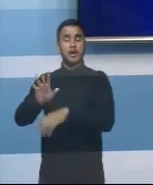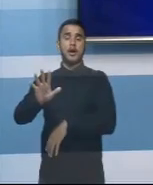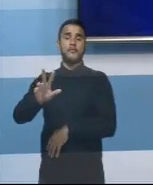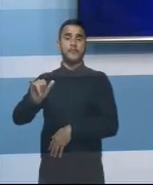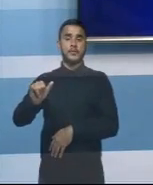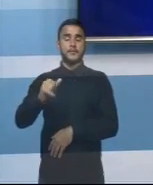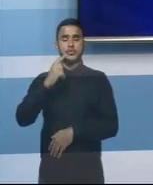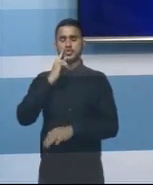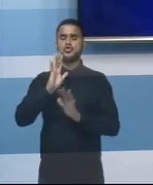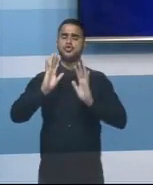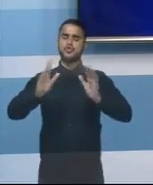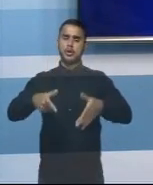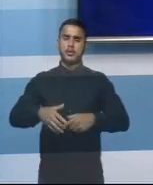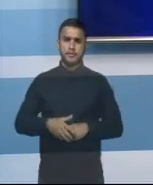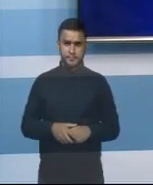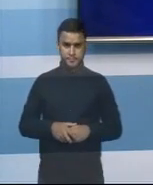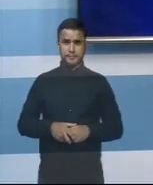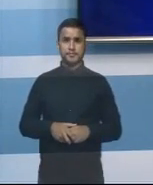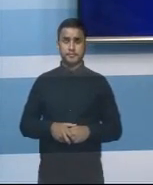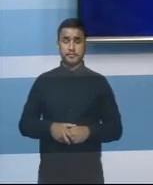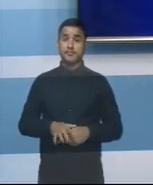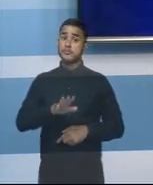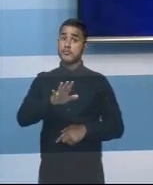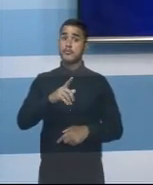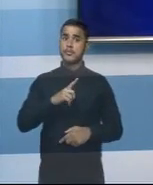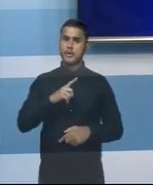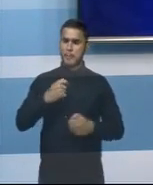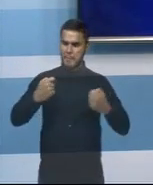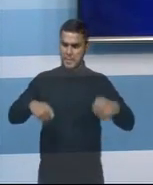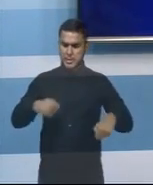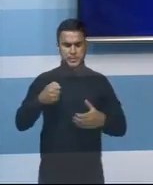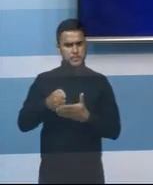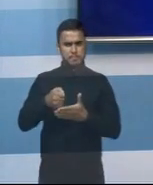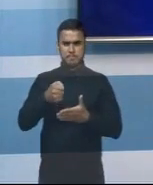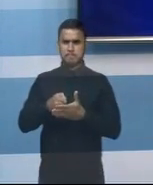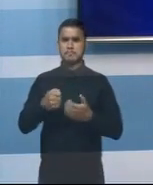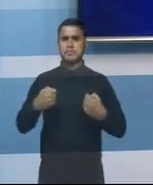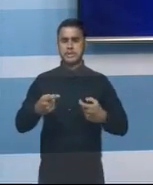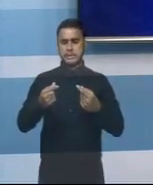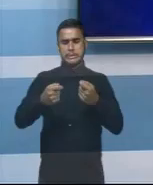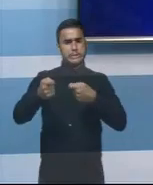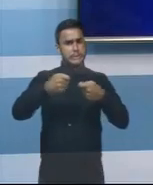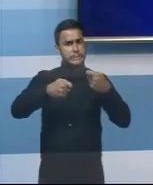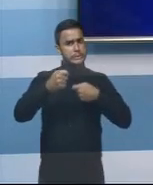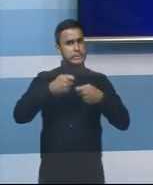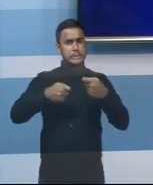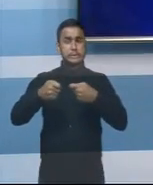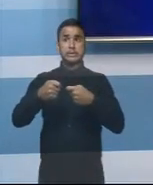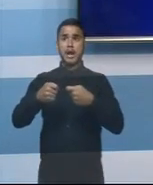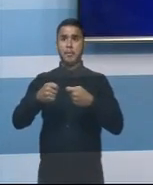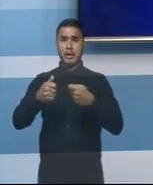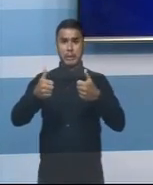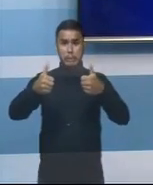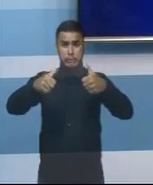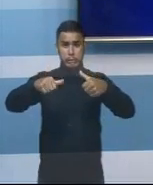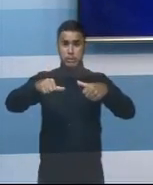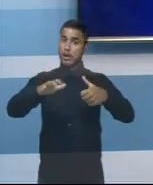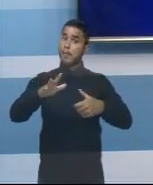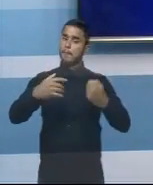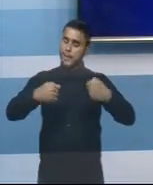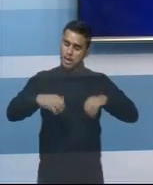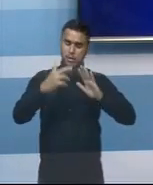aos quatro cantos como algo essencial para catapultar a economia do país no curto, no médio e no longo